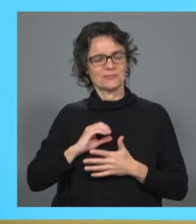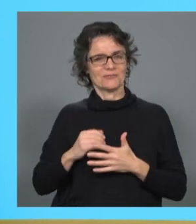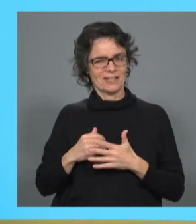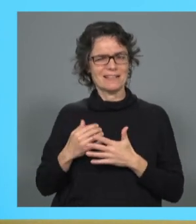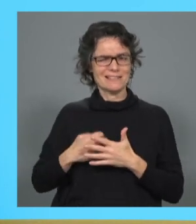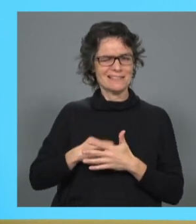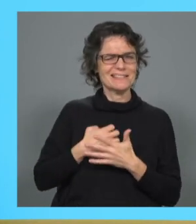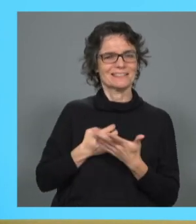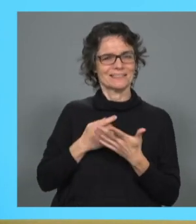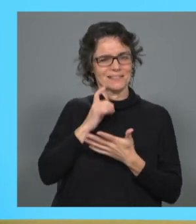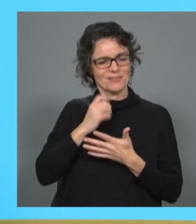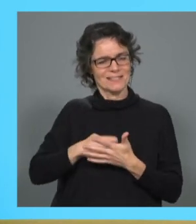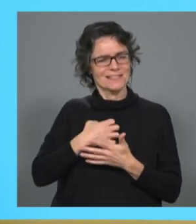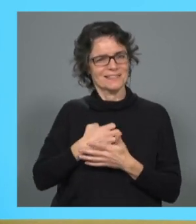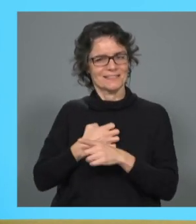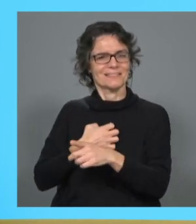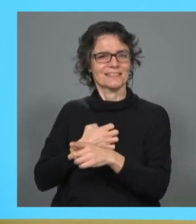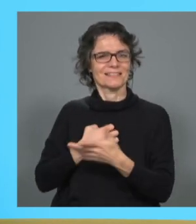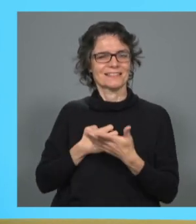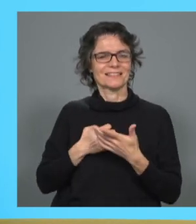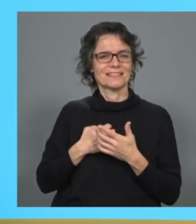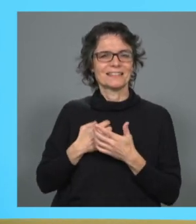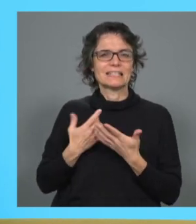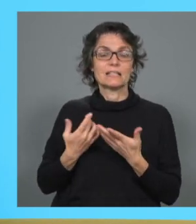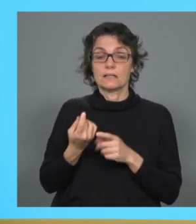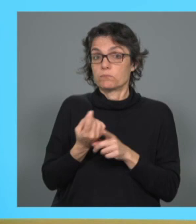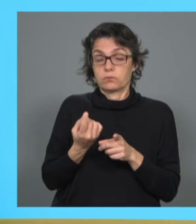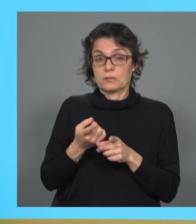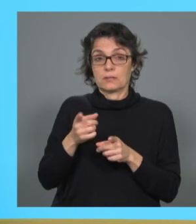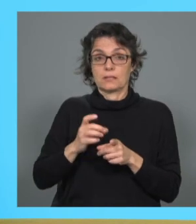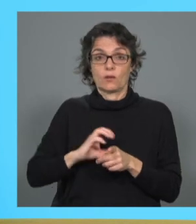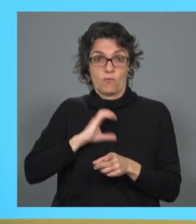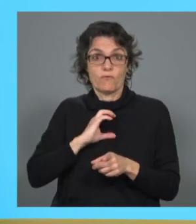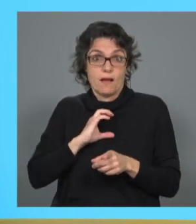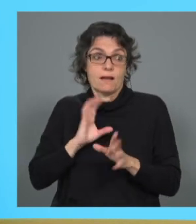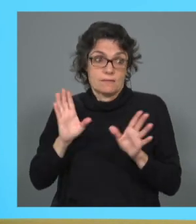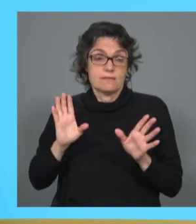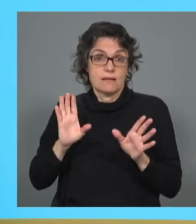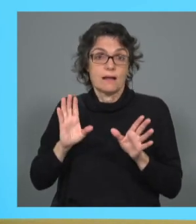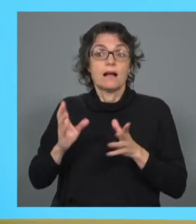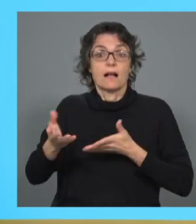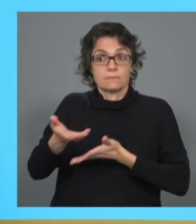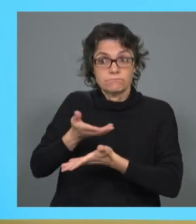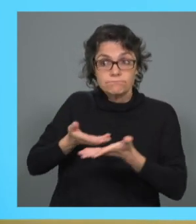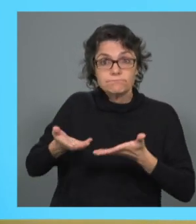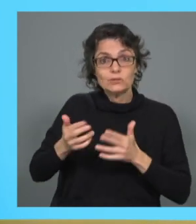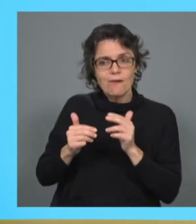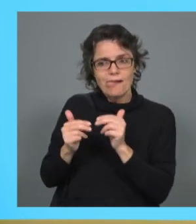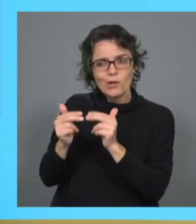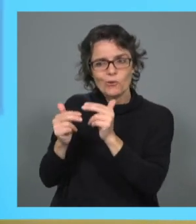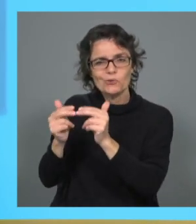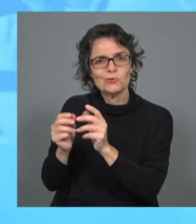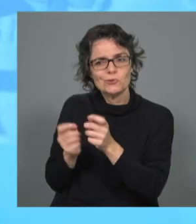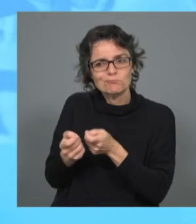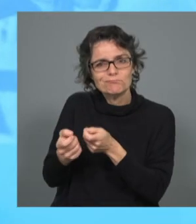mais seguras, pronto, porque esta confiança também não acontece por decreto, não é? Portanto, as pessoas têm uma relação que se vai construindo. Em qualquer circunstância